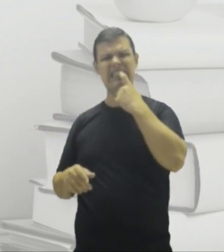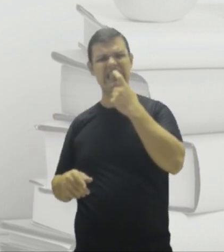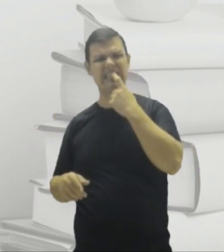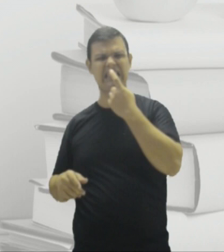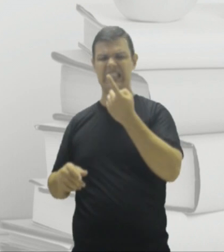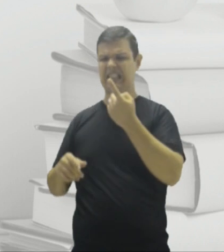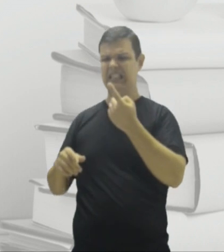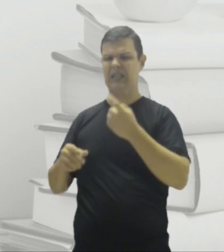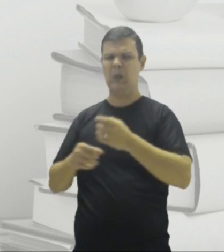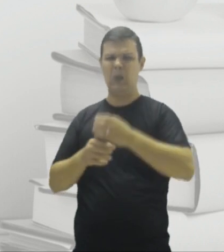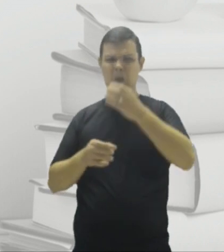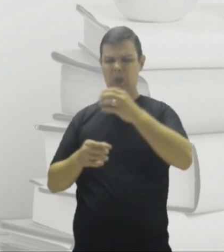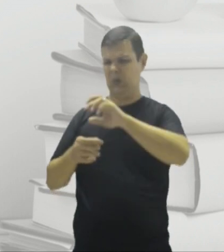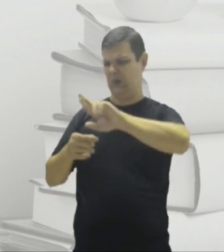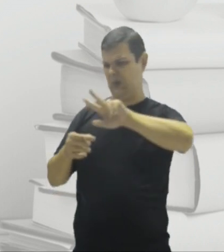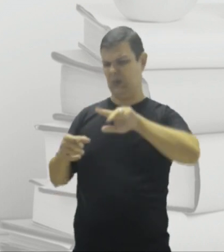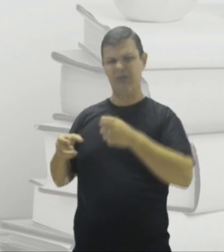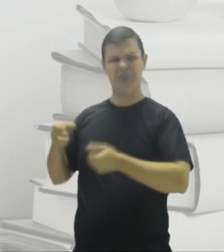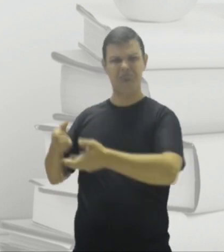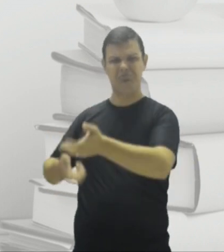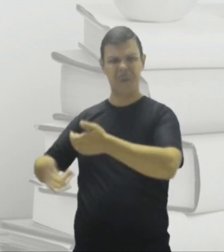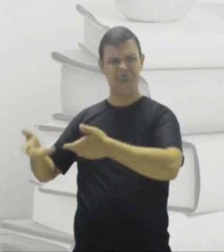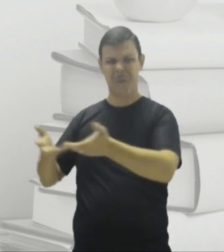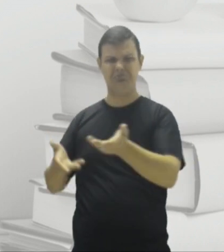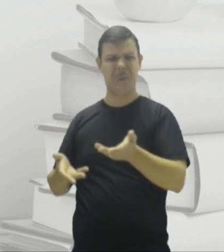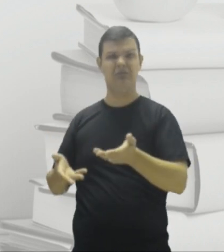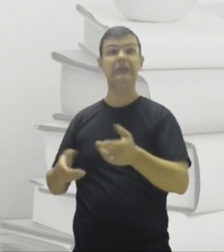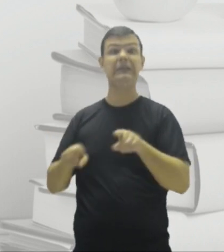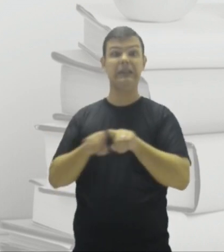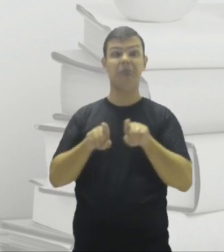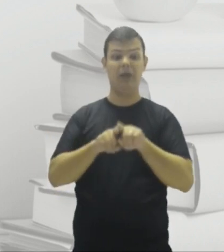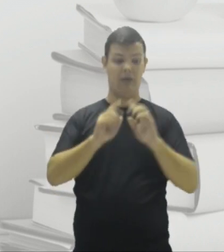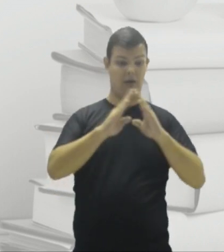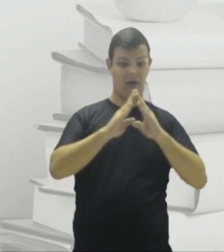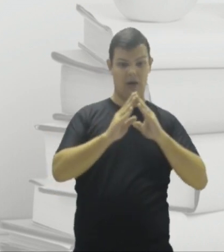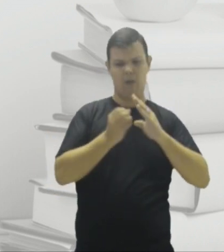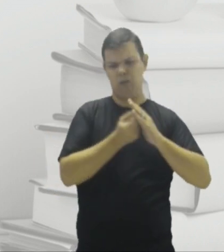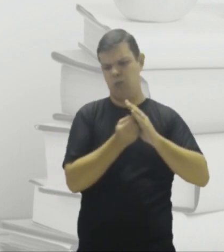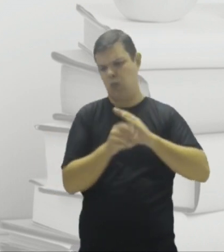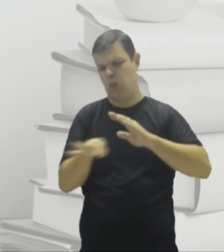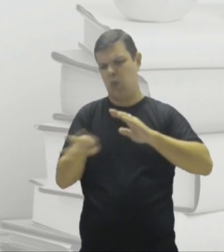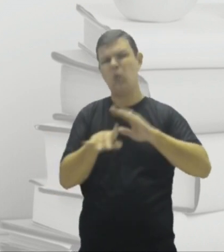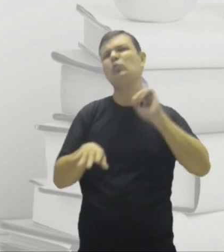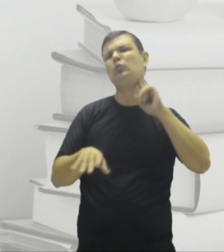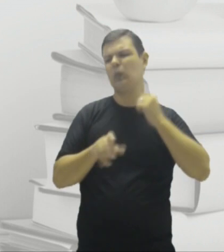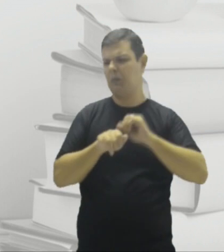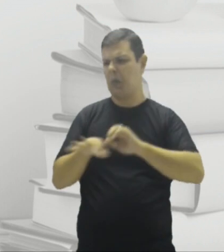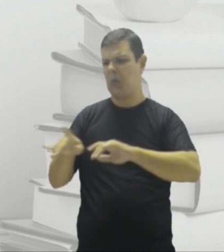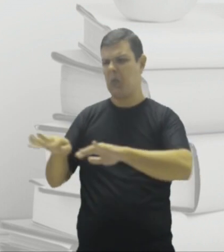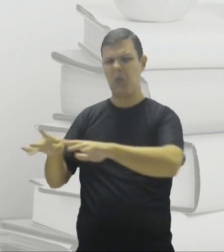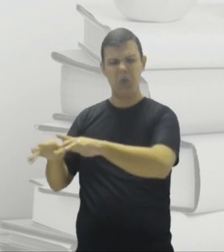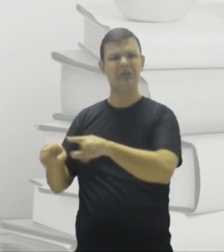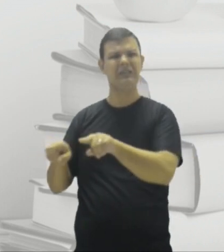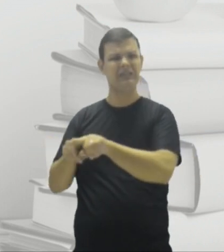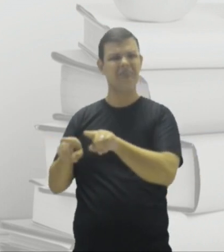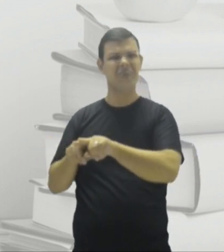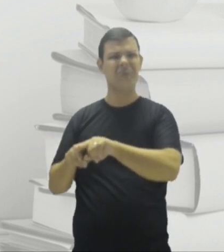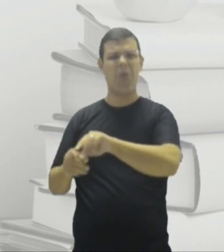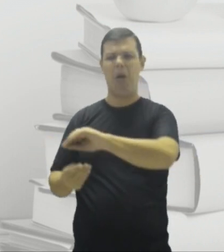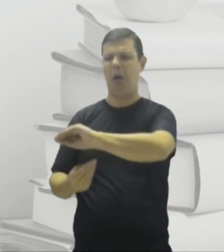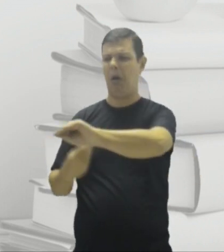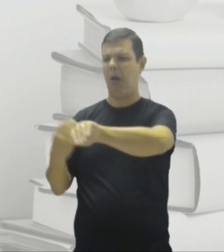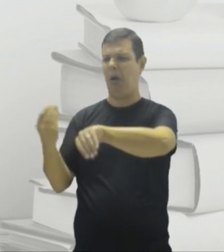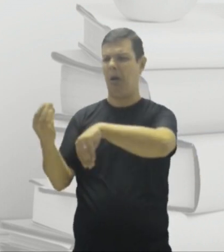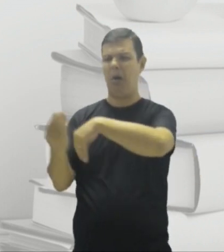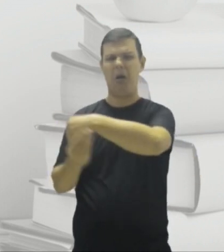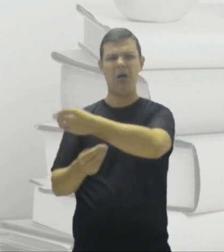plásticos, garrafas PET. Olha só, o esgoto doméstico chega até esses rios, os efluentes de líquidos